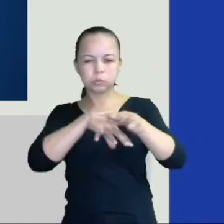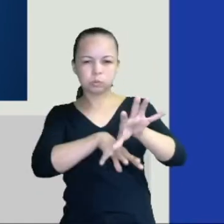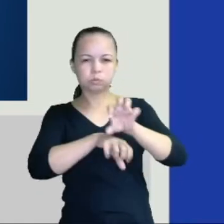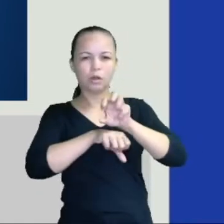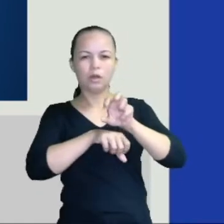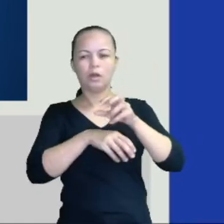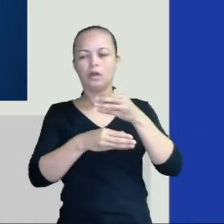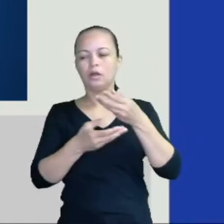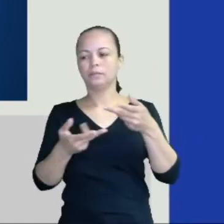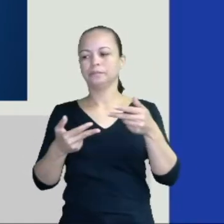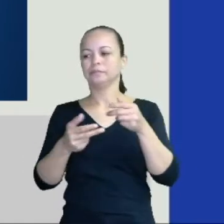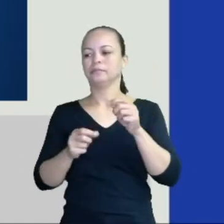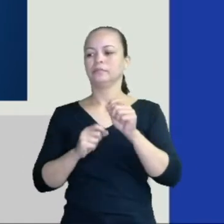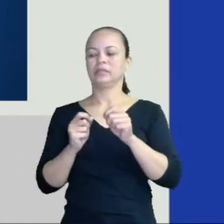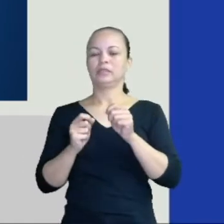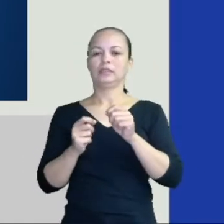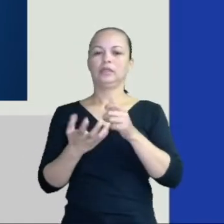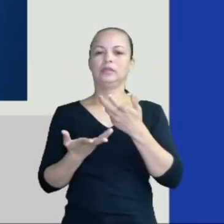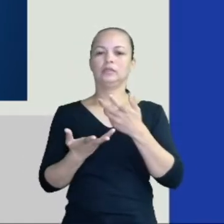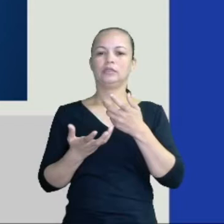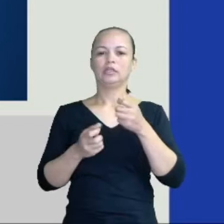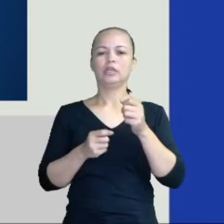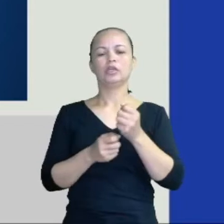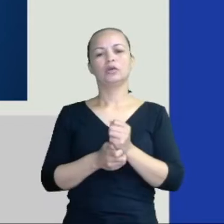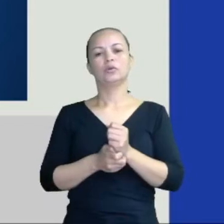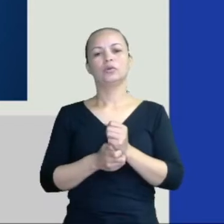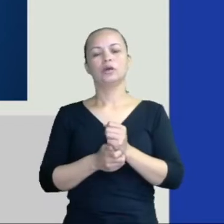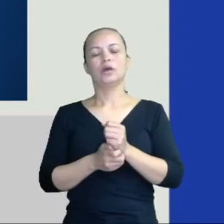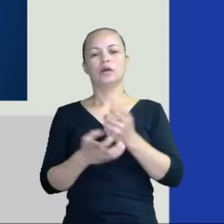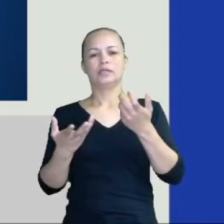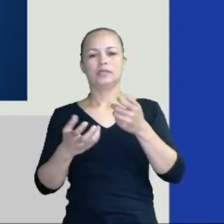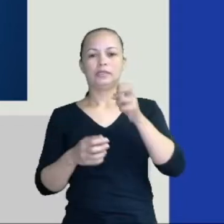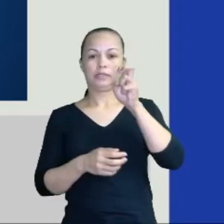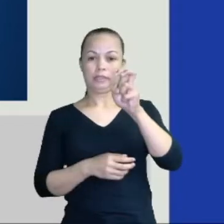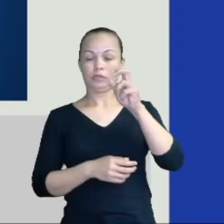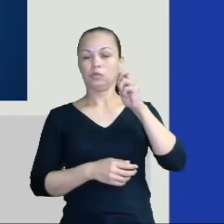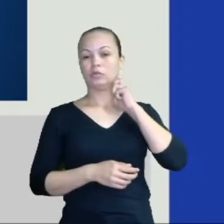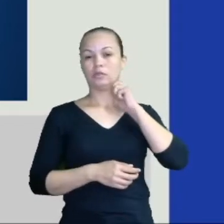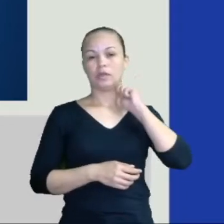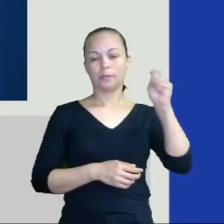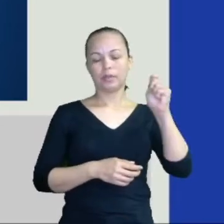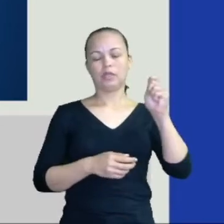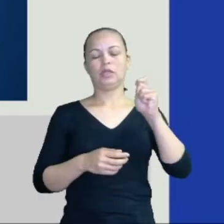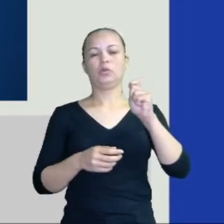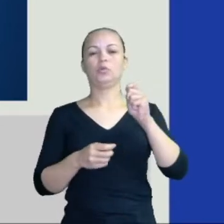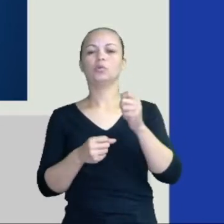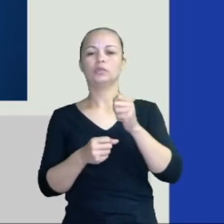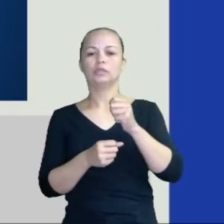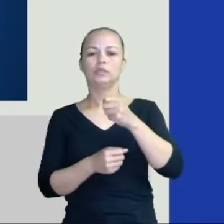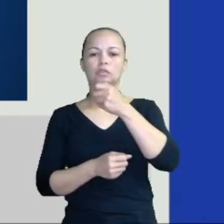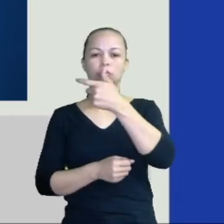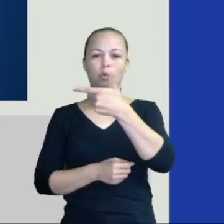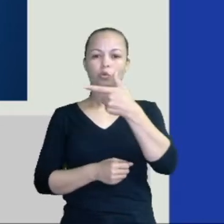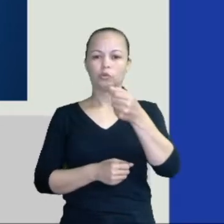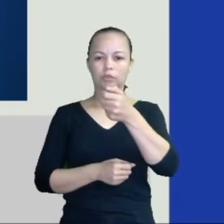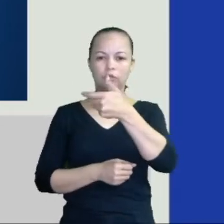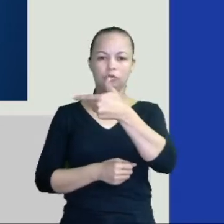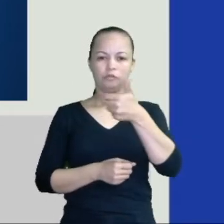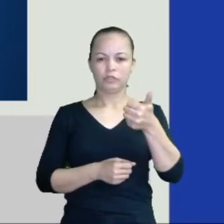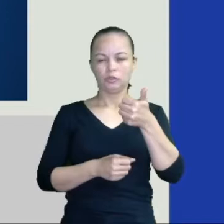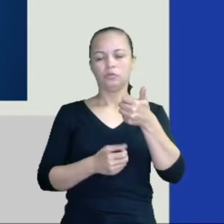0,13,601 casos confirmados em 5 de abril de 2021. E ao lado, né, esse é um boletim